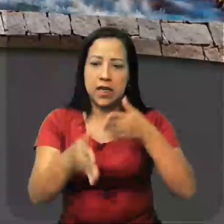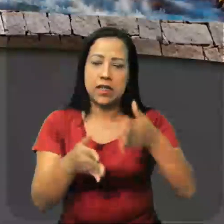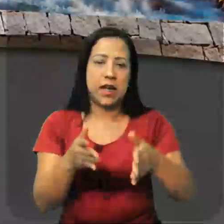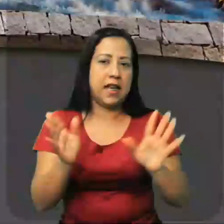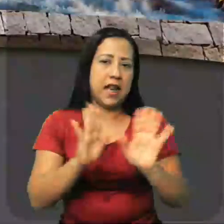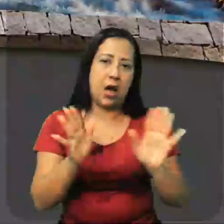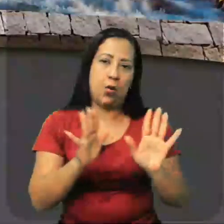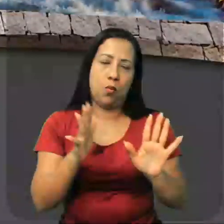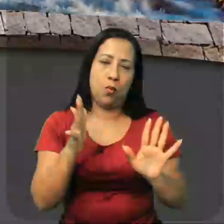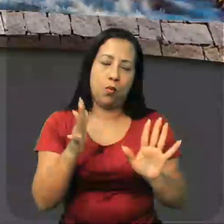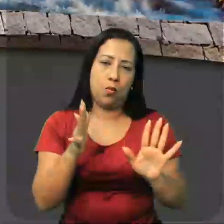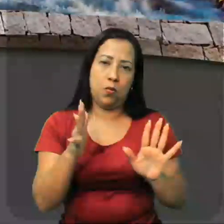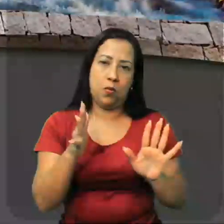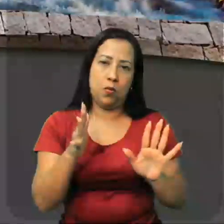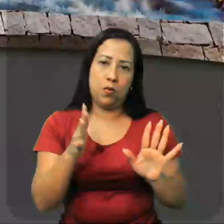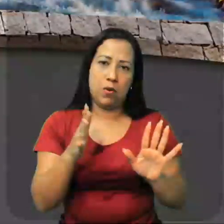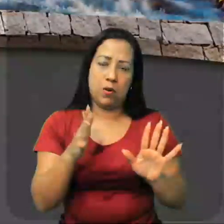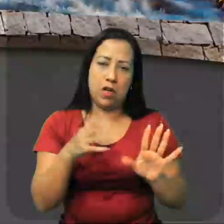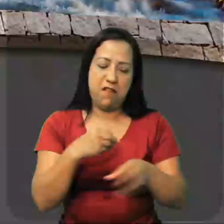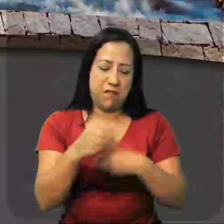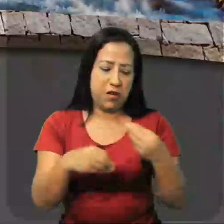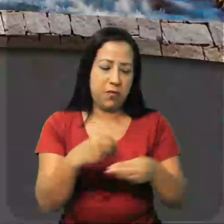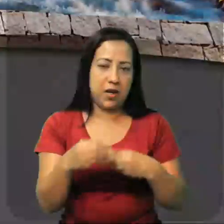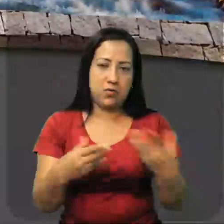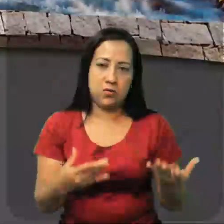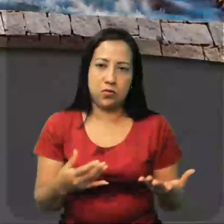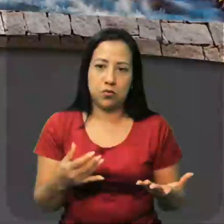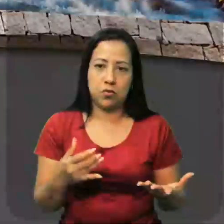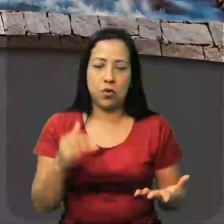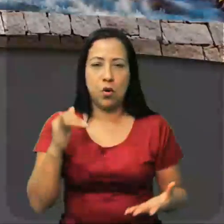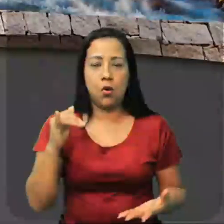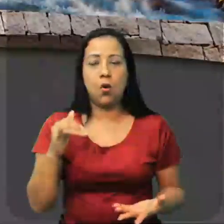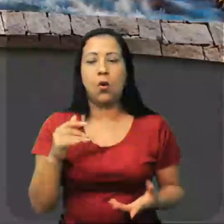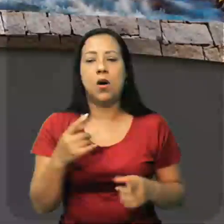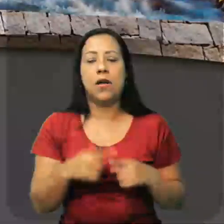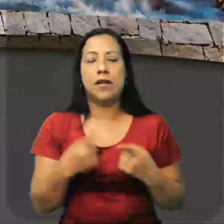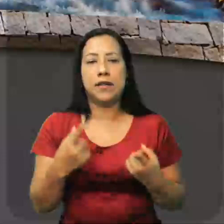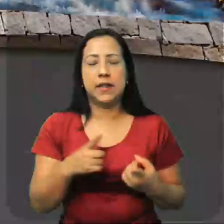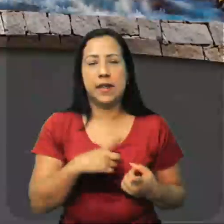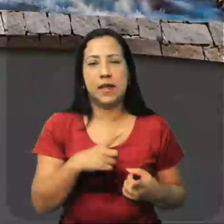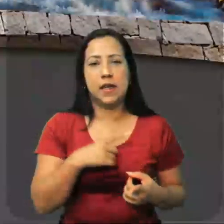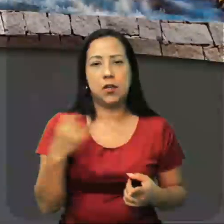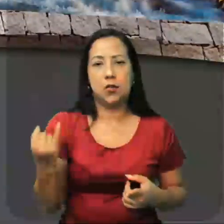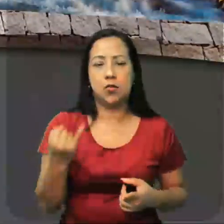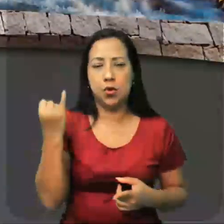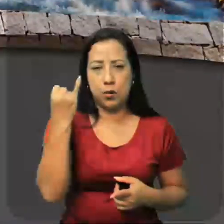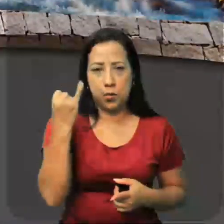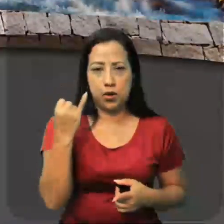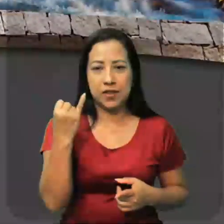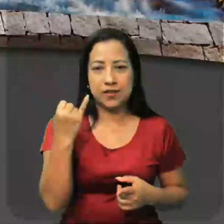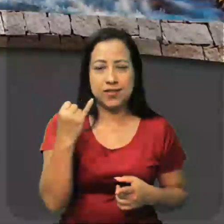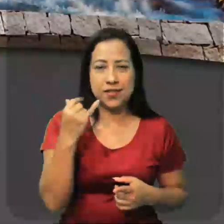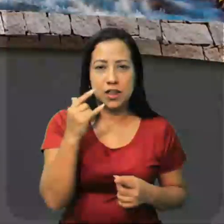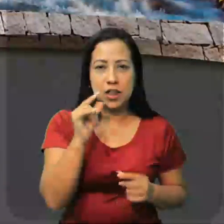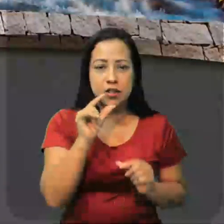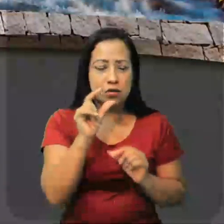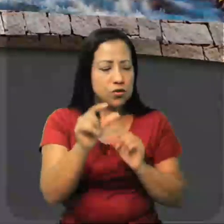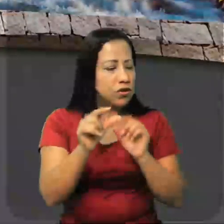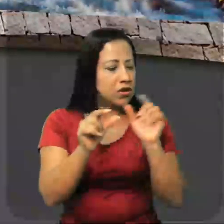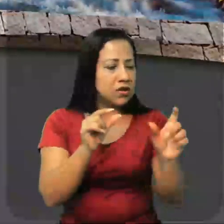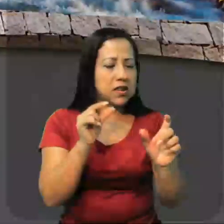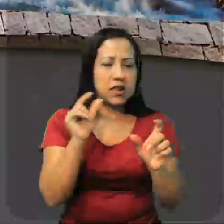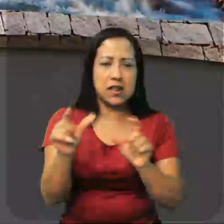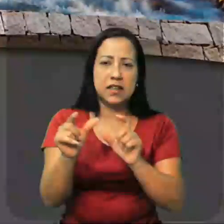o Japão, que é uma ilha. Tem um detalhe, mas muito importante, aquele detalhe tão pequeno de nós